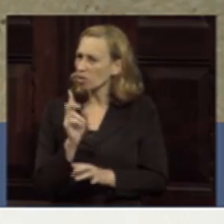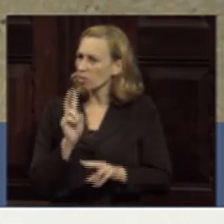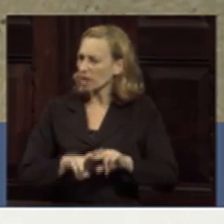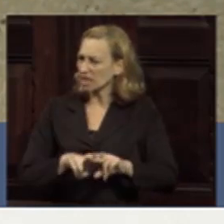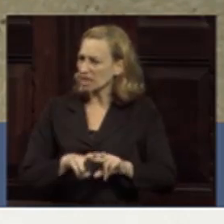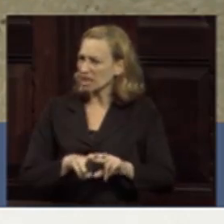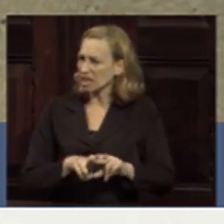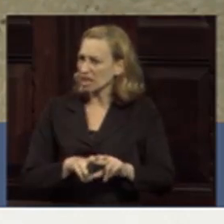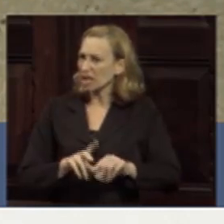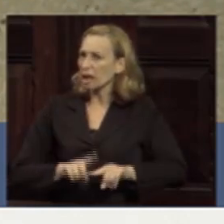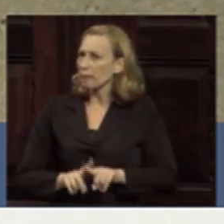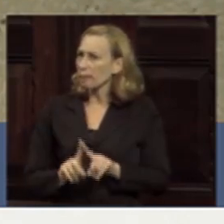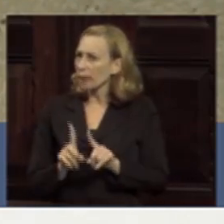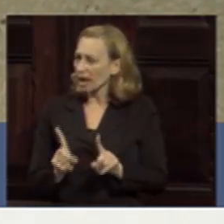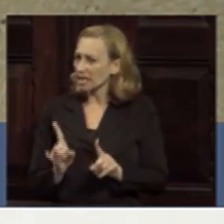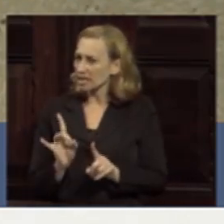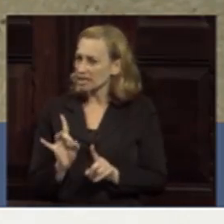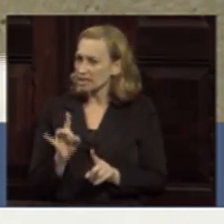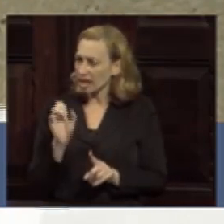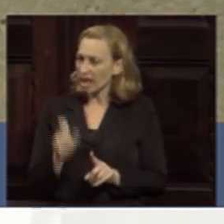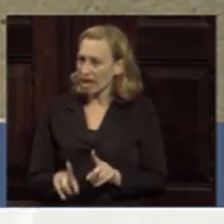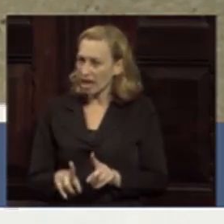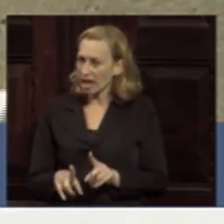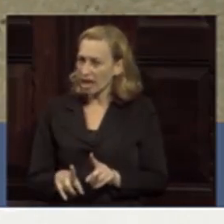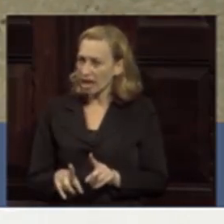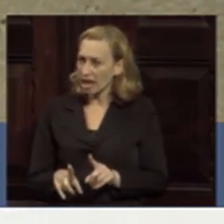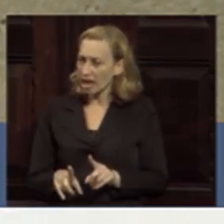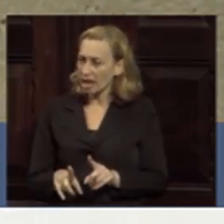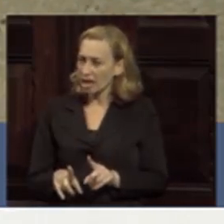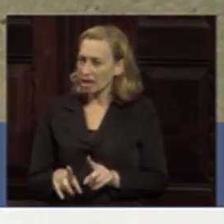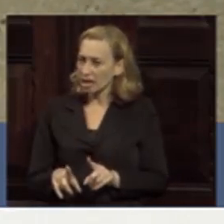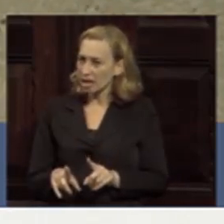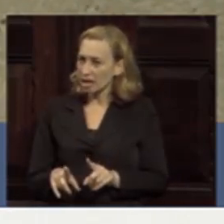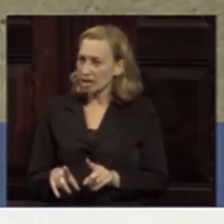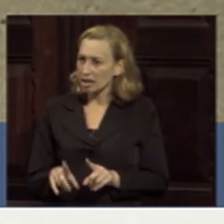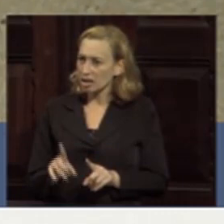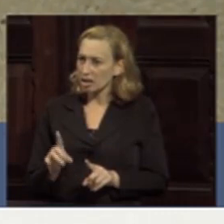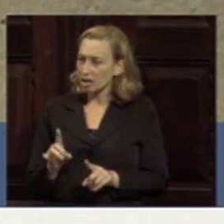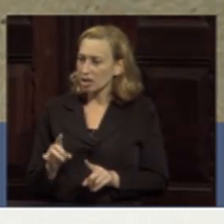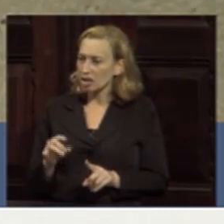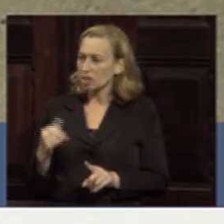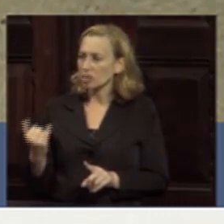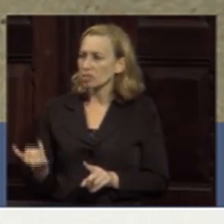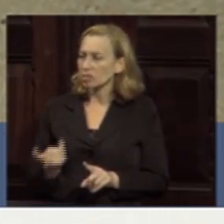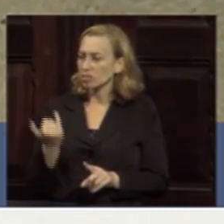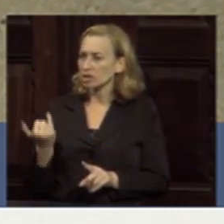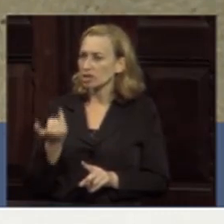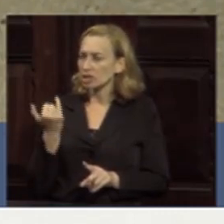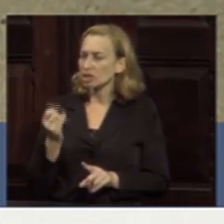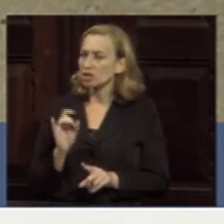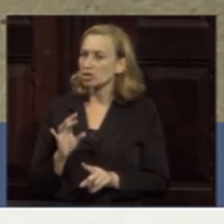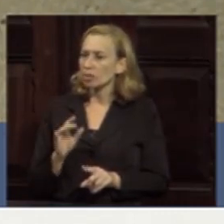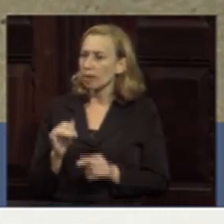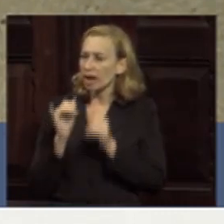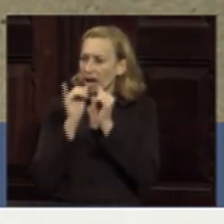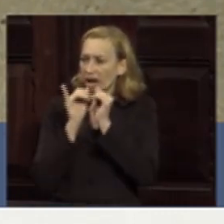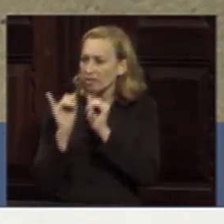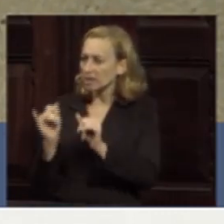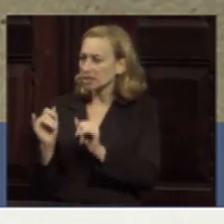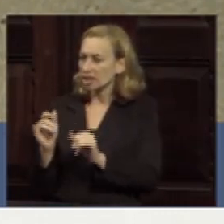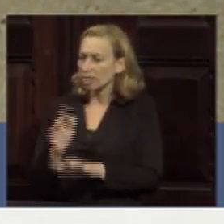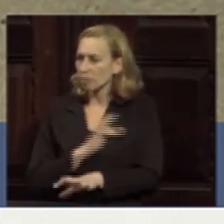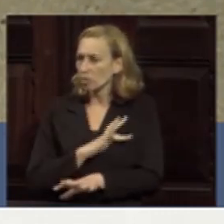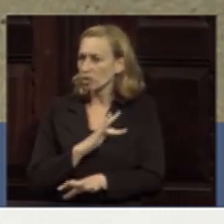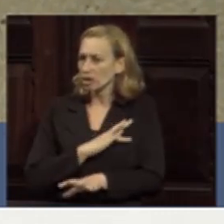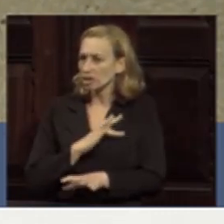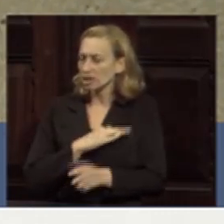para abertura do processo de investigação. Tem que ter outros indícios e outras evidências. Então, na verdade, a